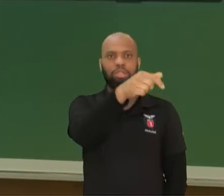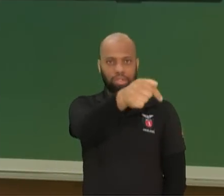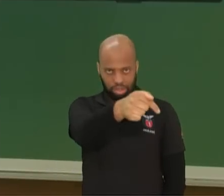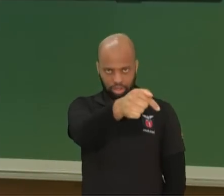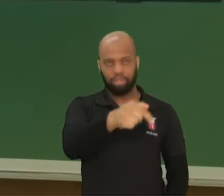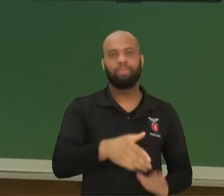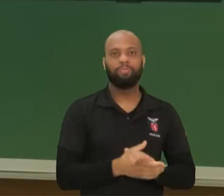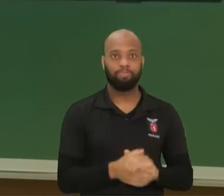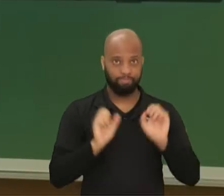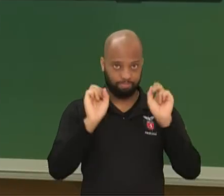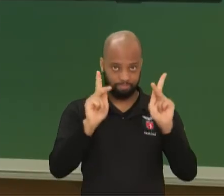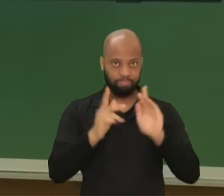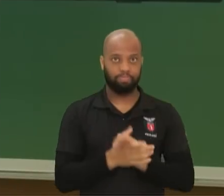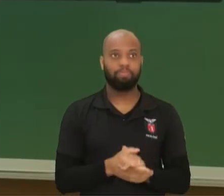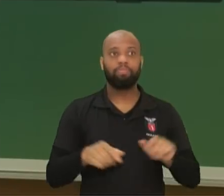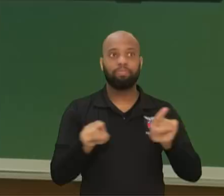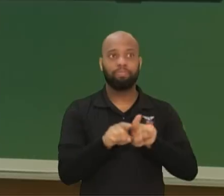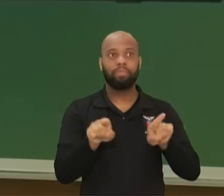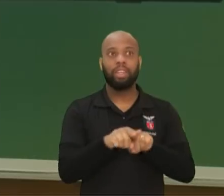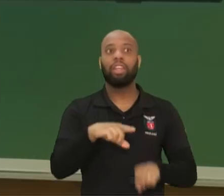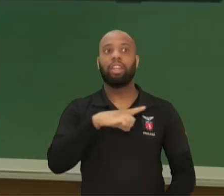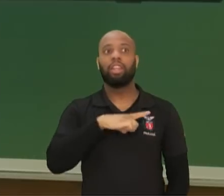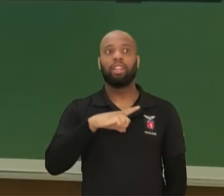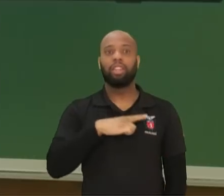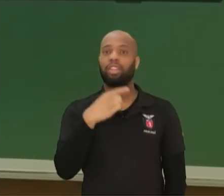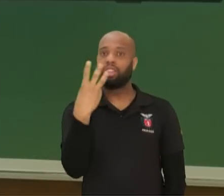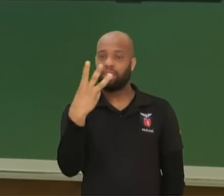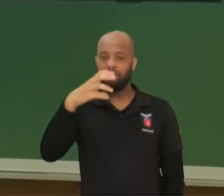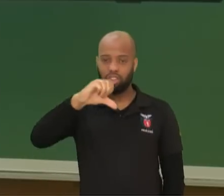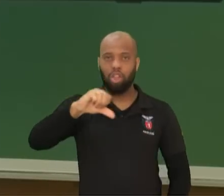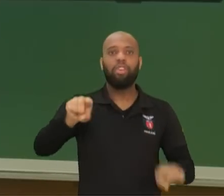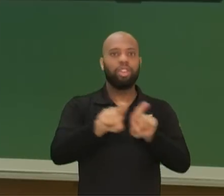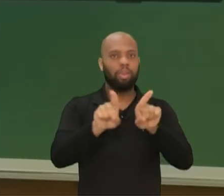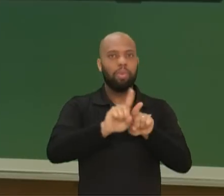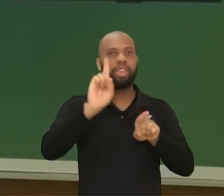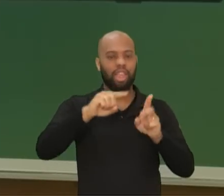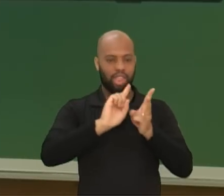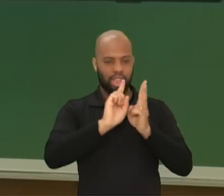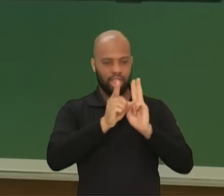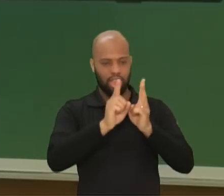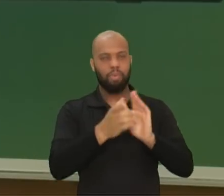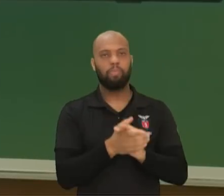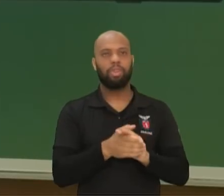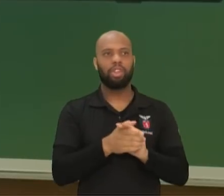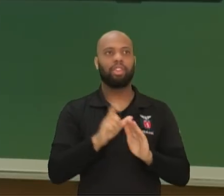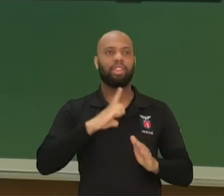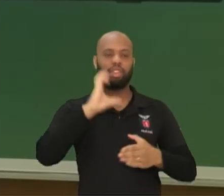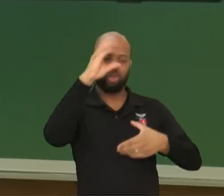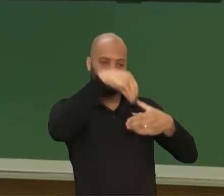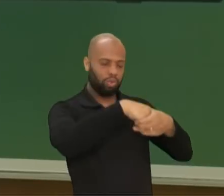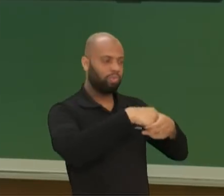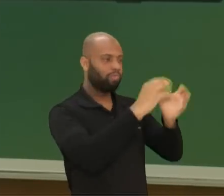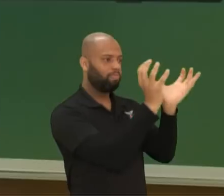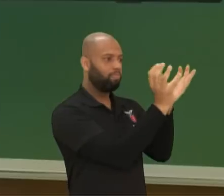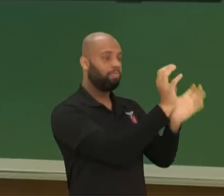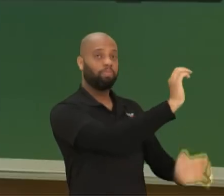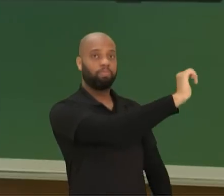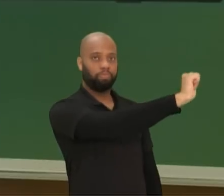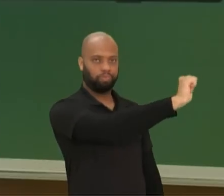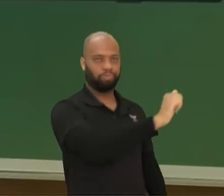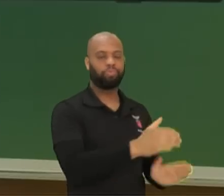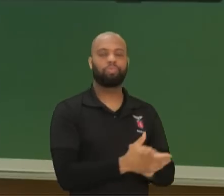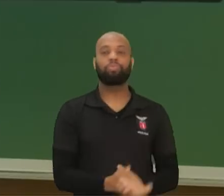7, certo? E o 3 e o 9 também são números ímpares. Então, eles estão todos dentro aqui do meu evento